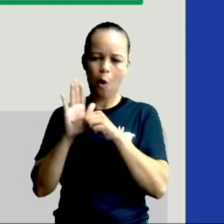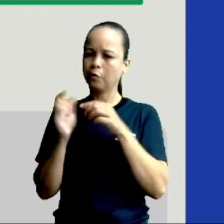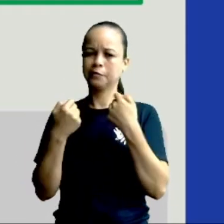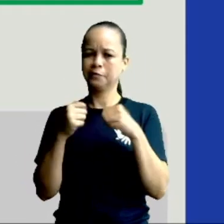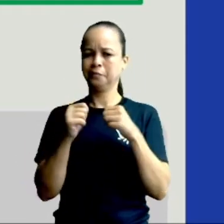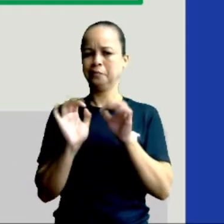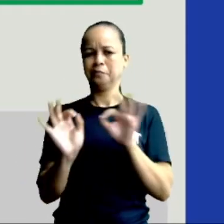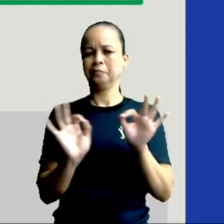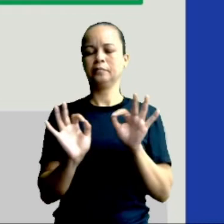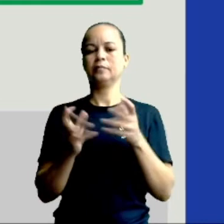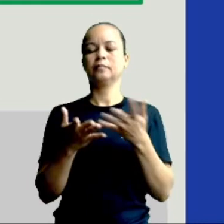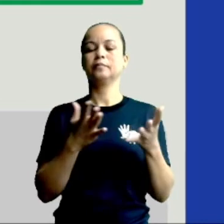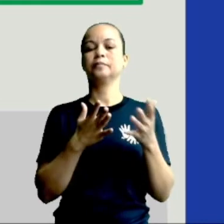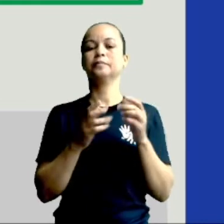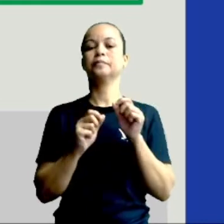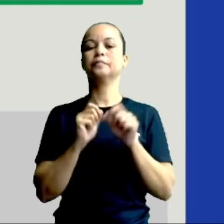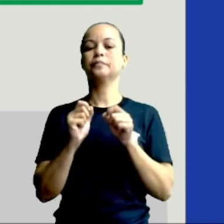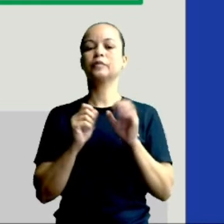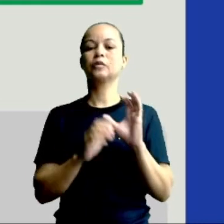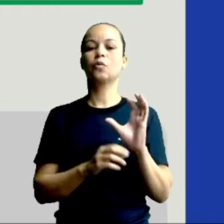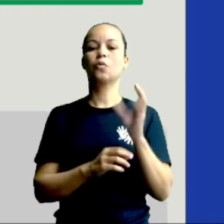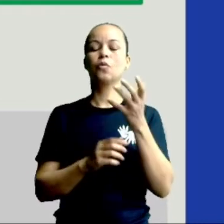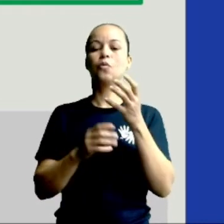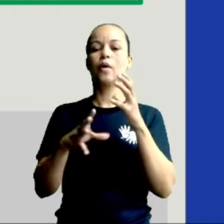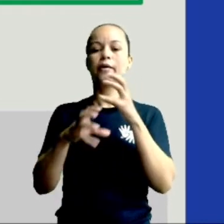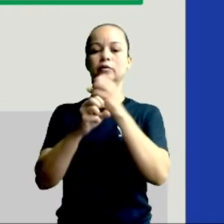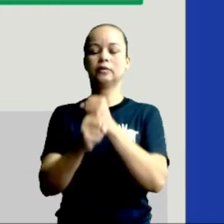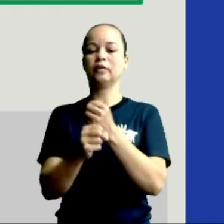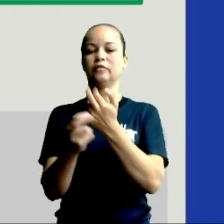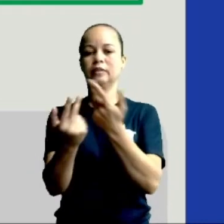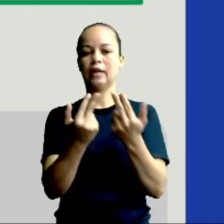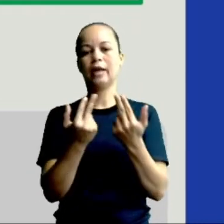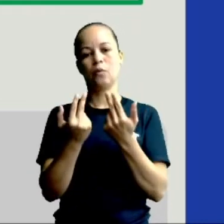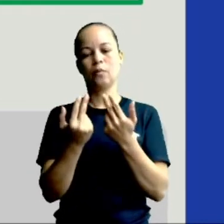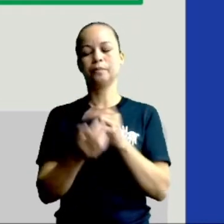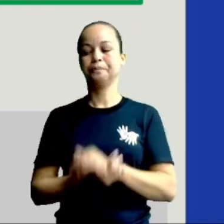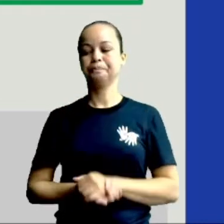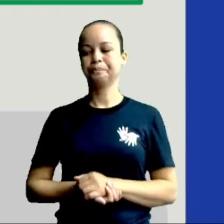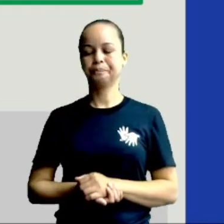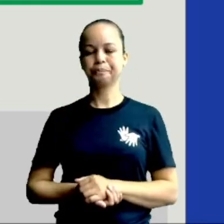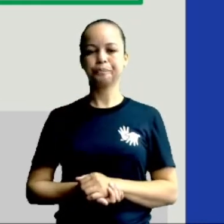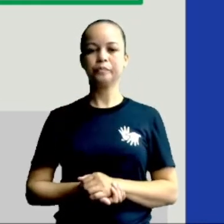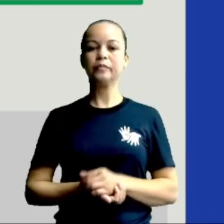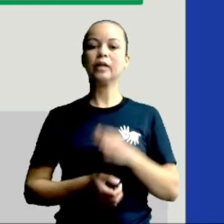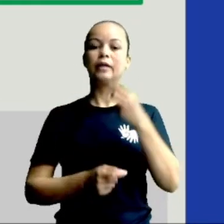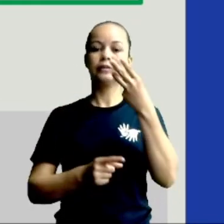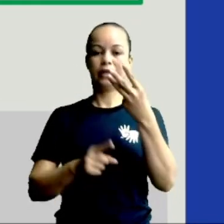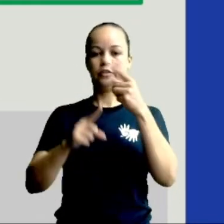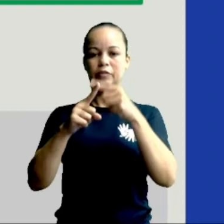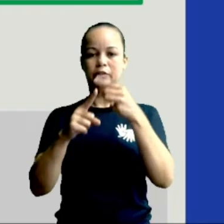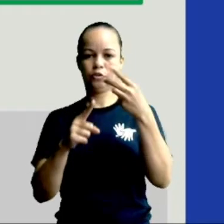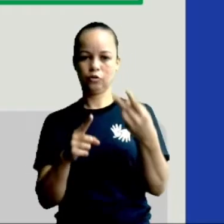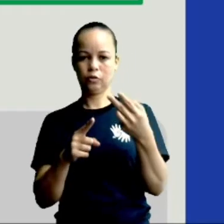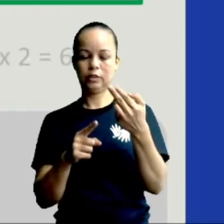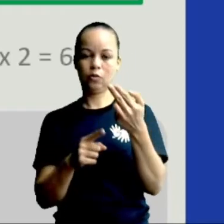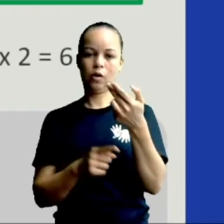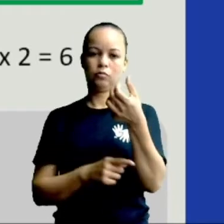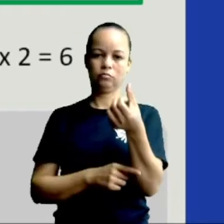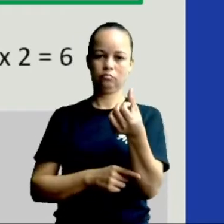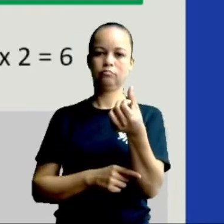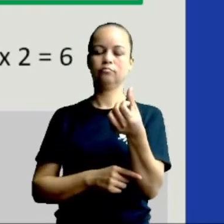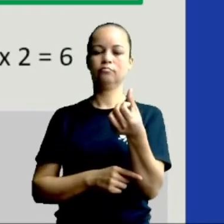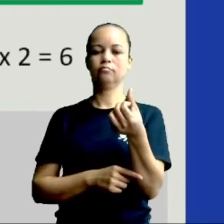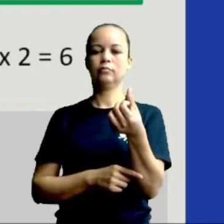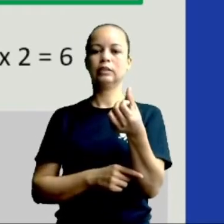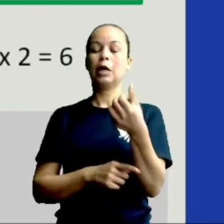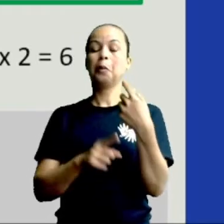ordem dos fatores, o resultado vai ser o mesmo, o produto será o mesmo. Então, ó, 3 vezes 2, 6, tá?